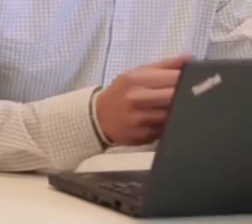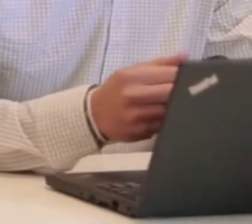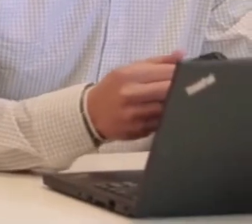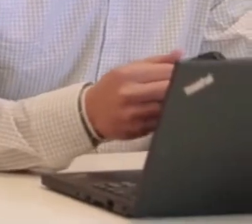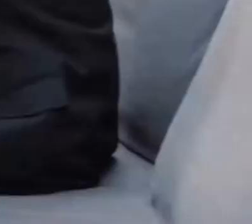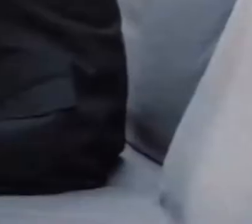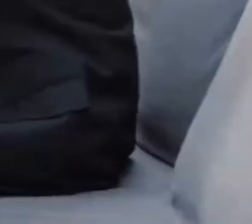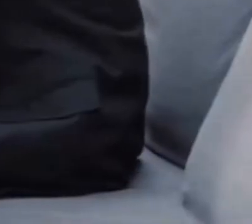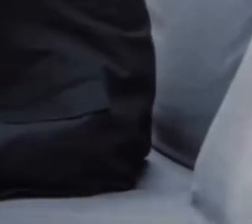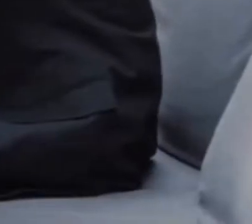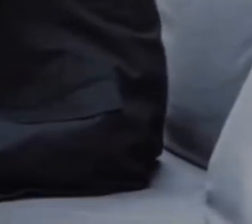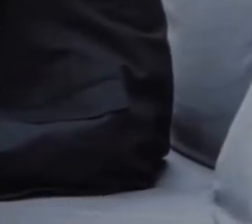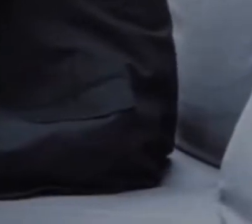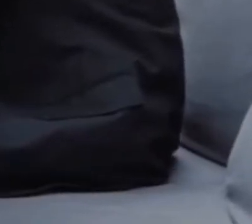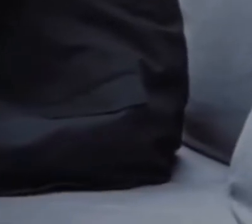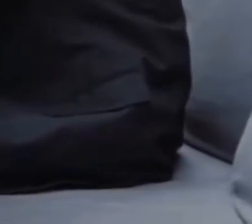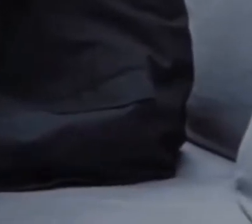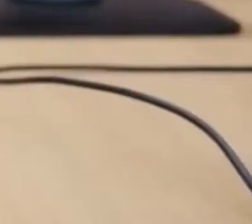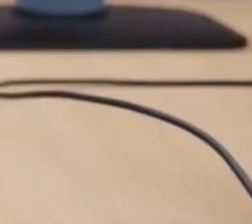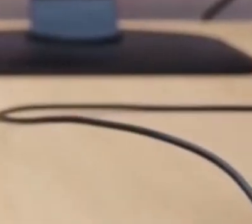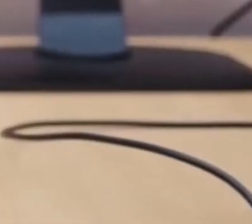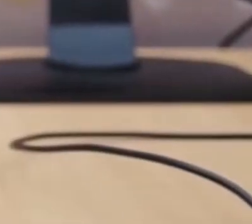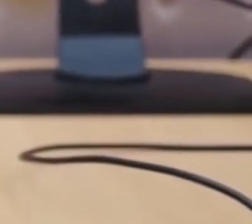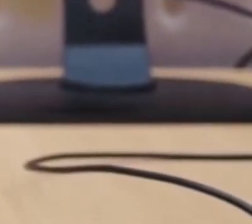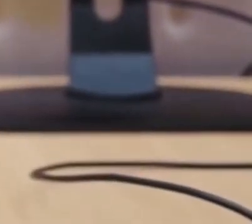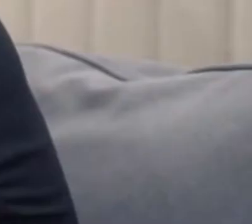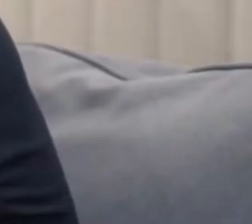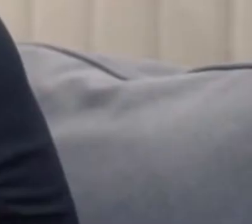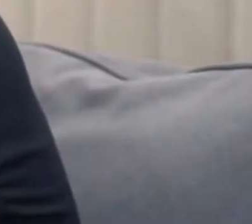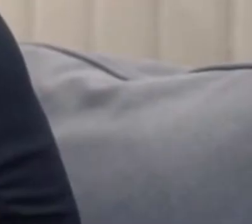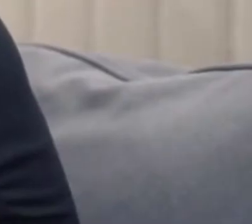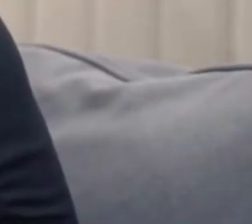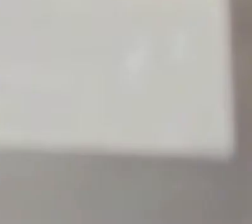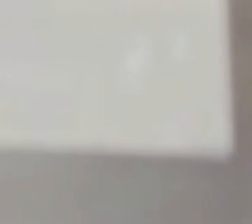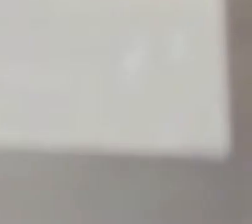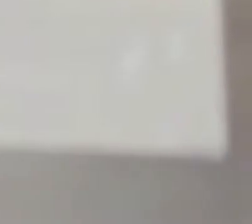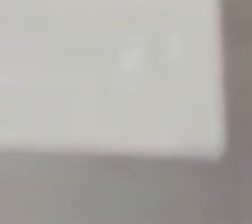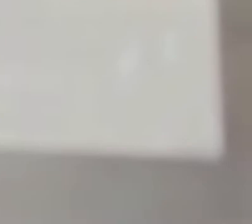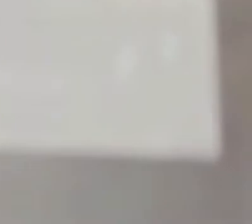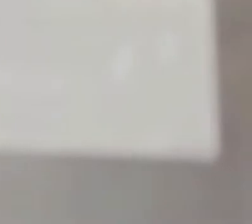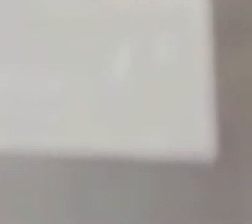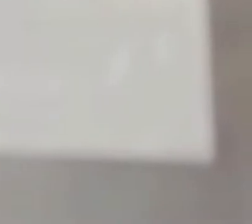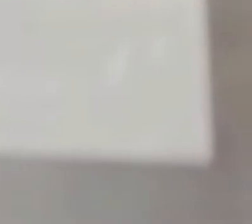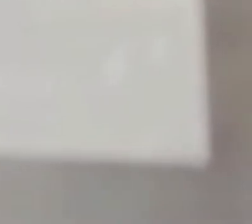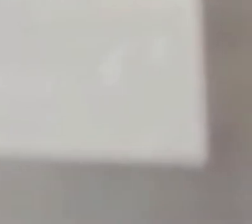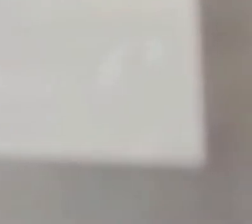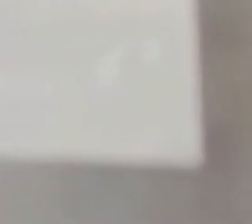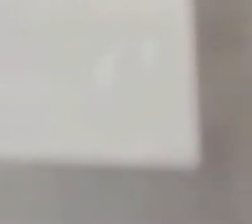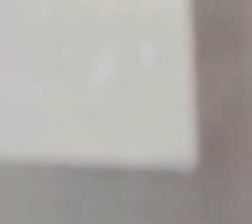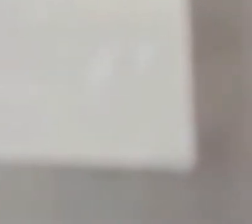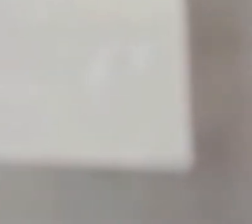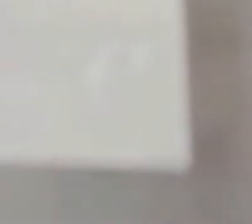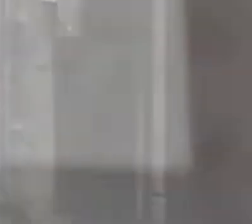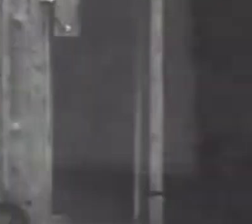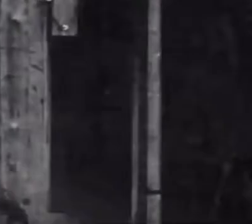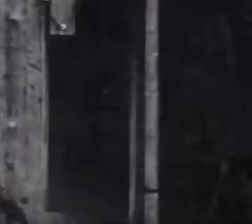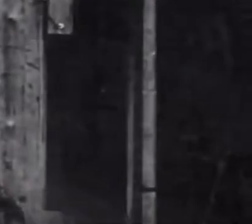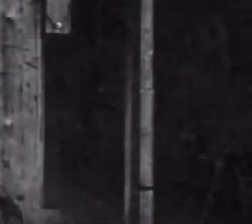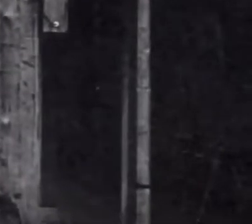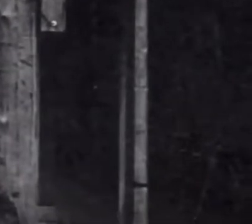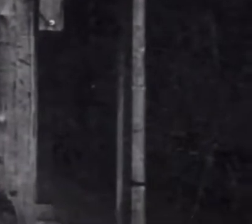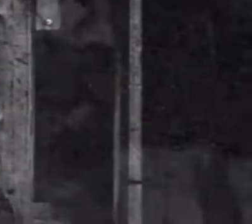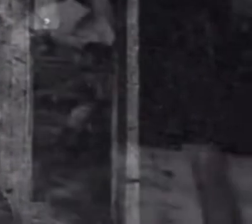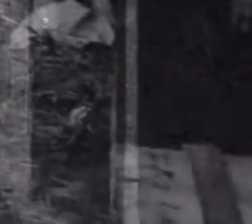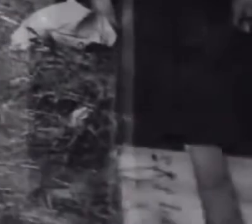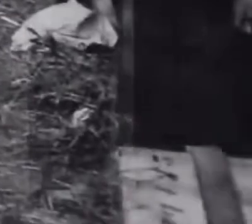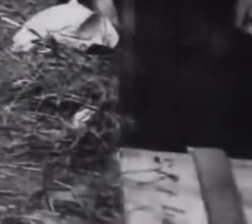do is led by our values: integrity, fairness, honesty, and perseverance.